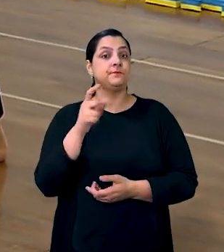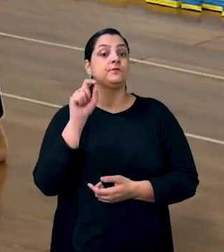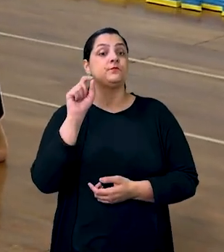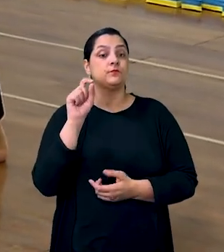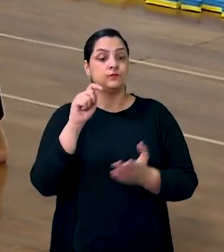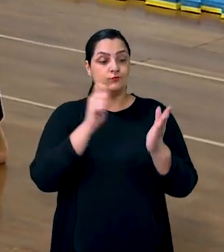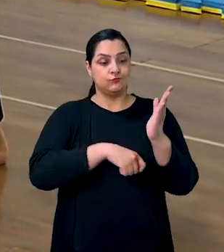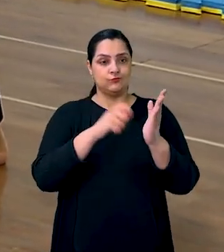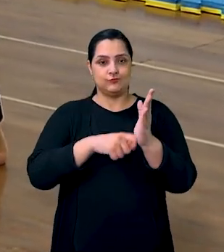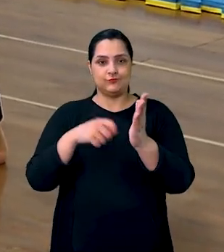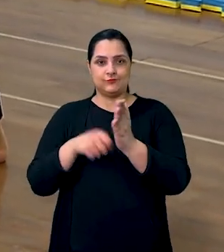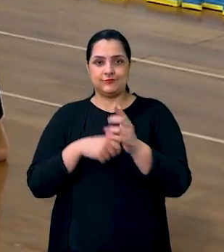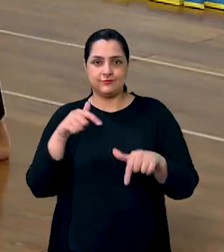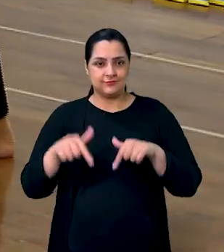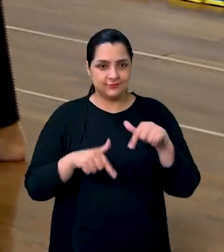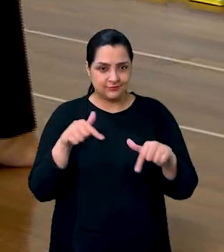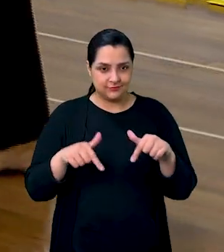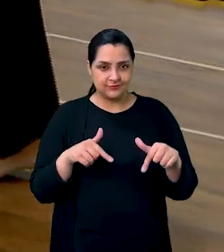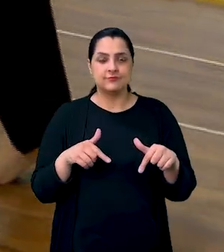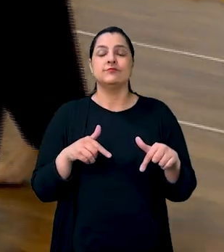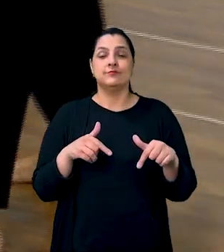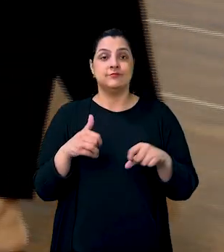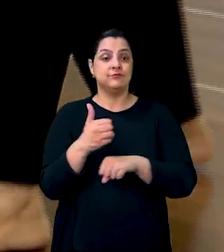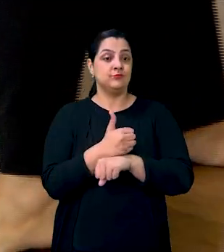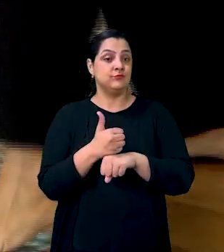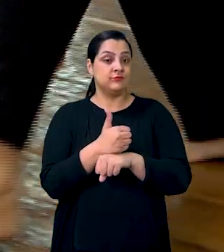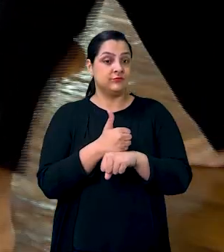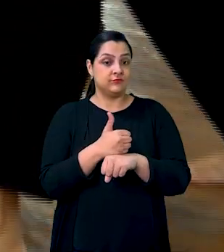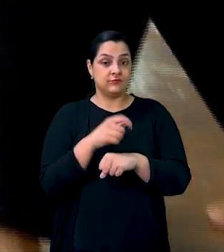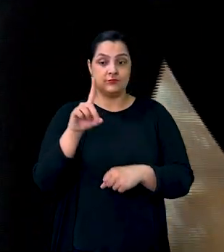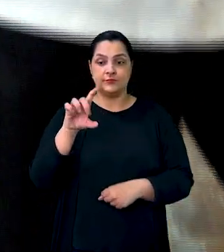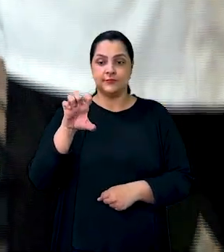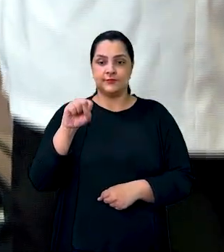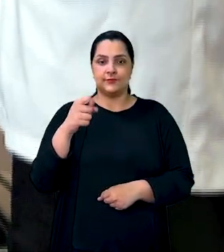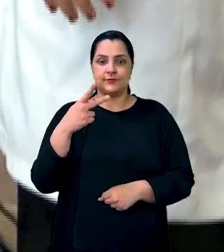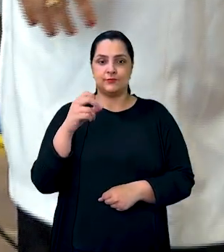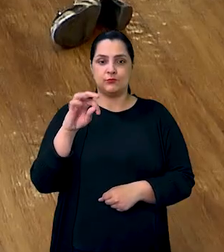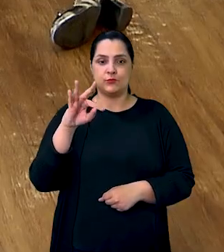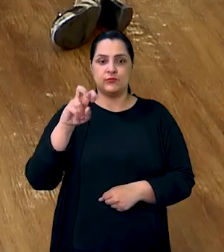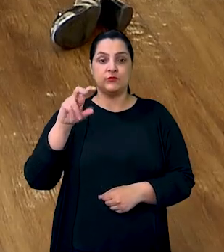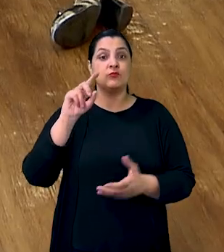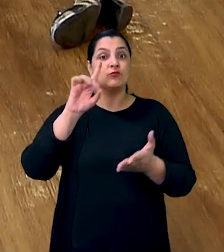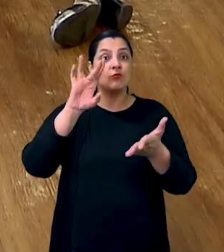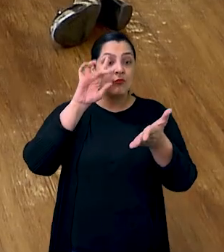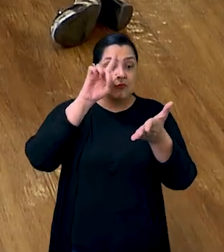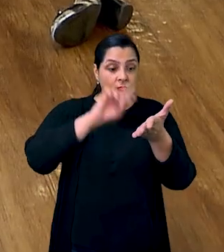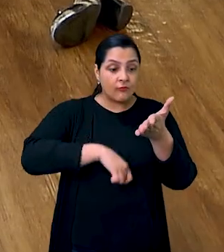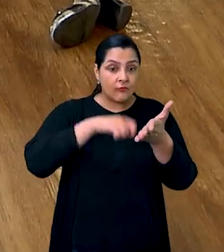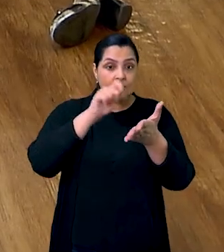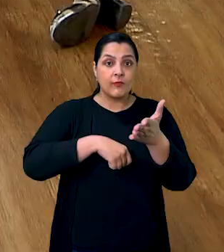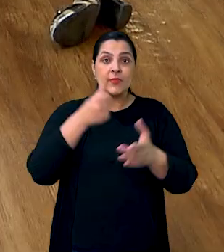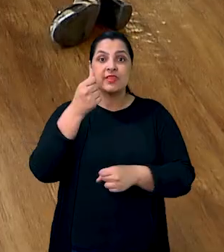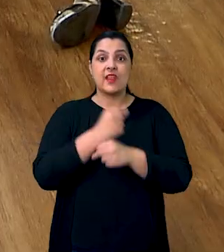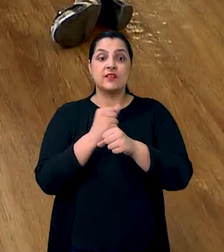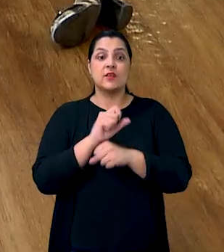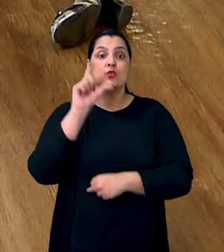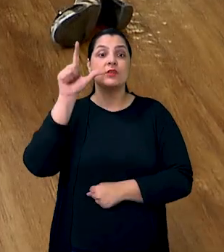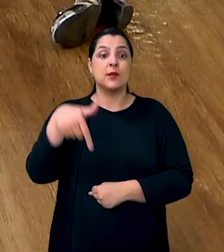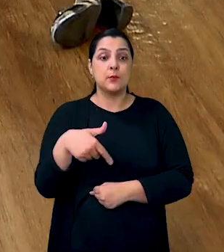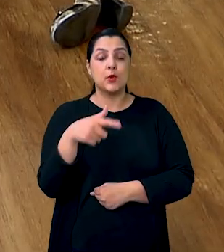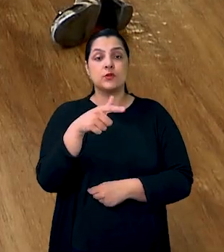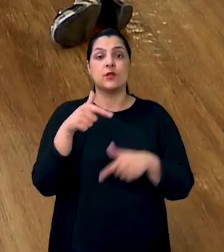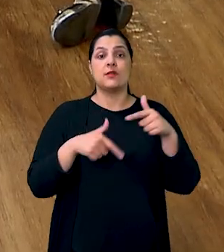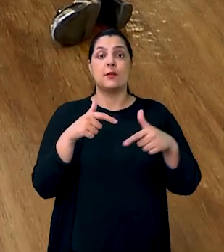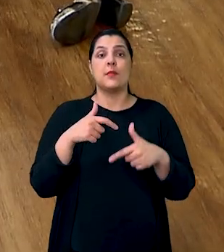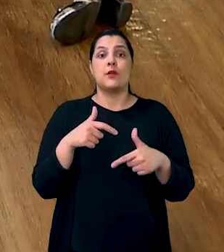Alegou também que os contratos de prestação de serviços profissionais desportivos só foram assinados 6 anos depois